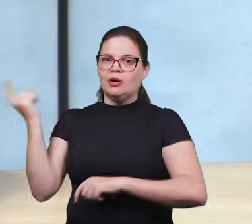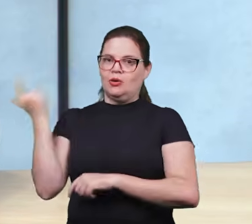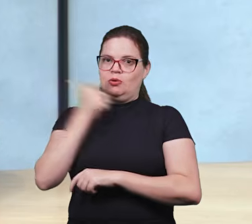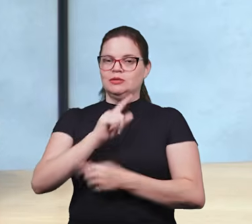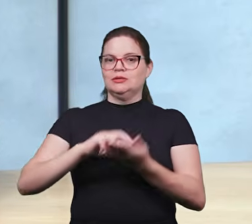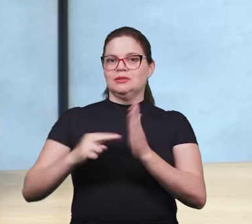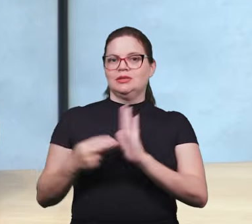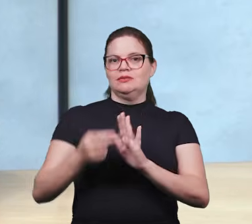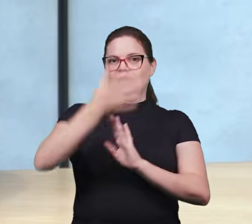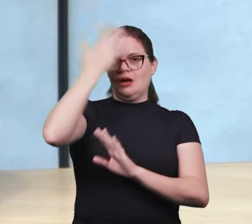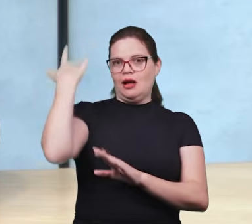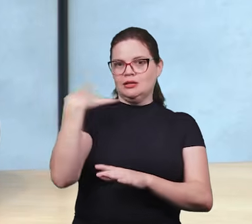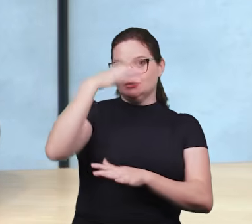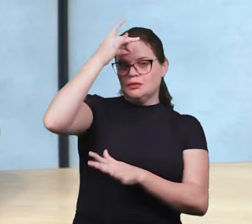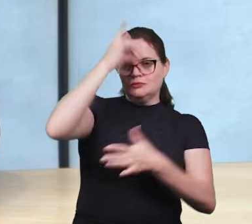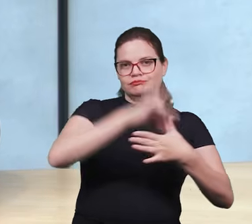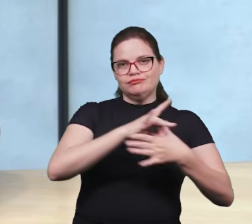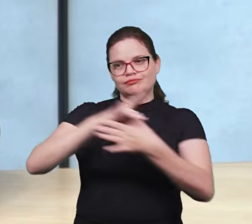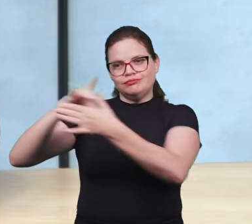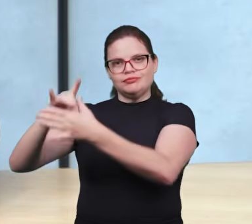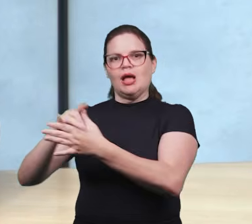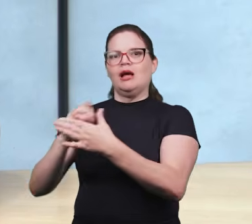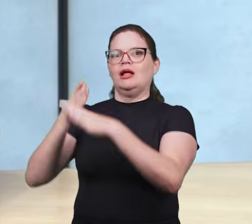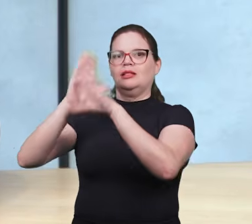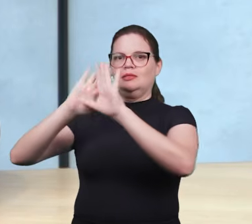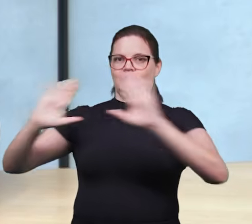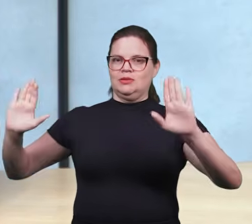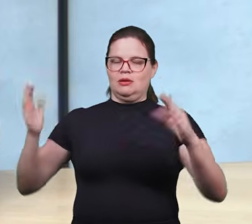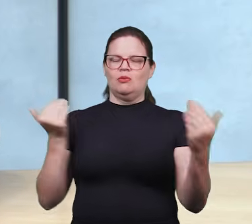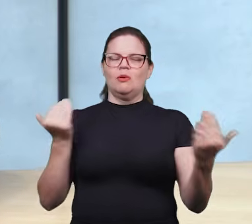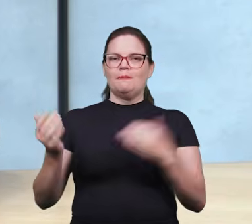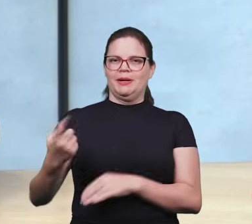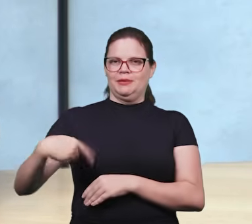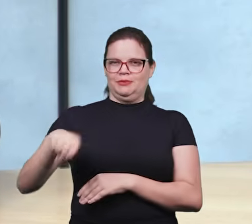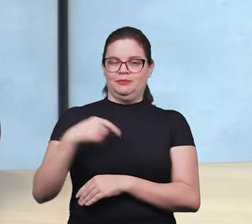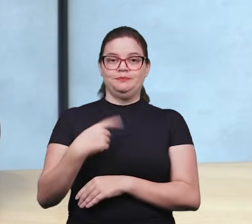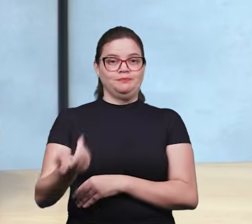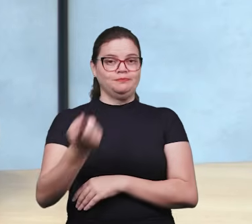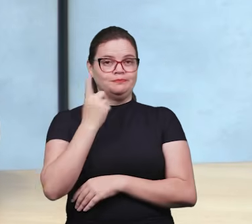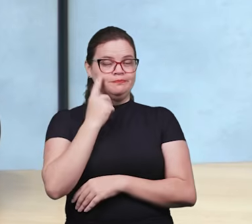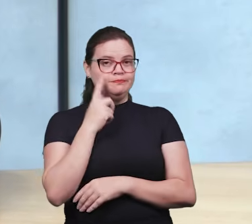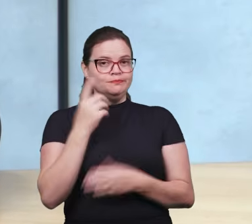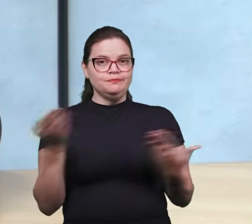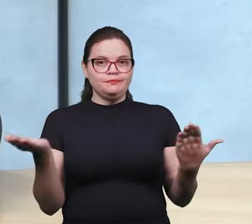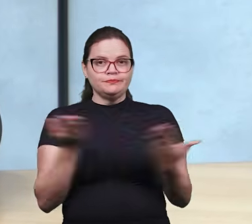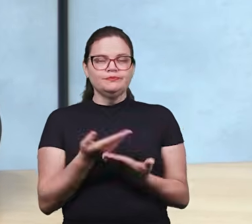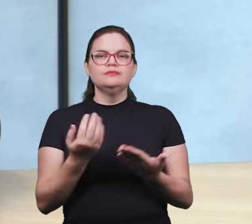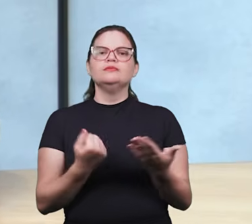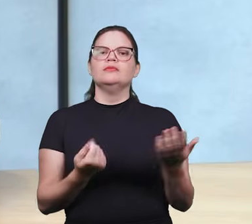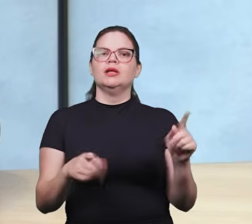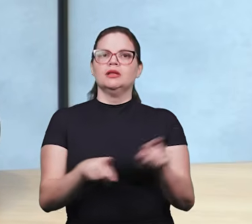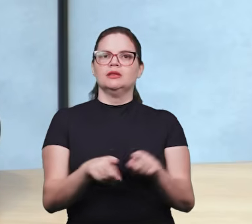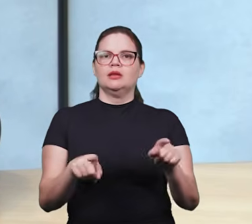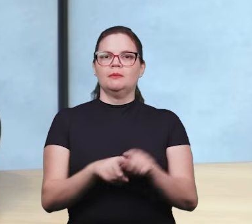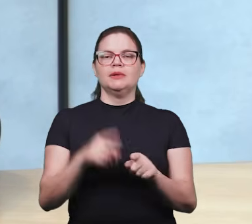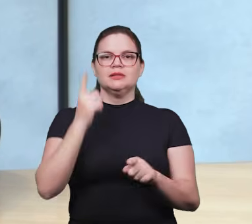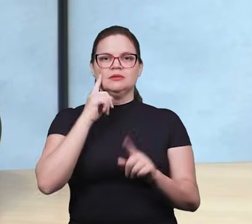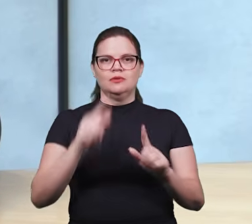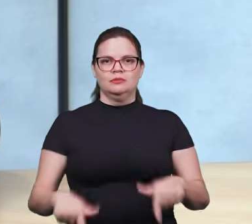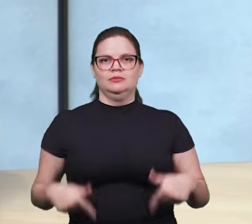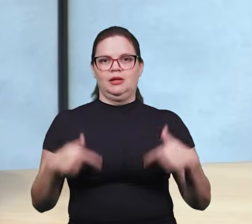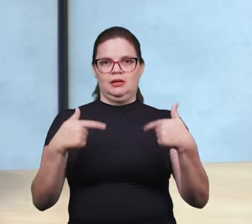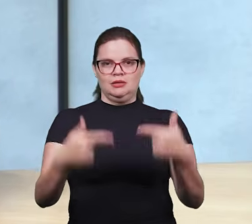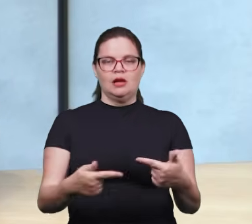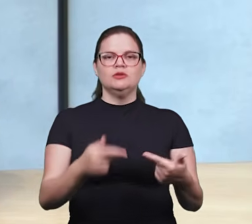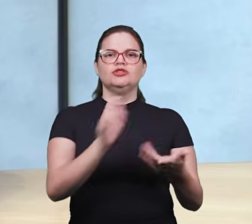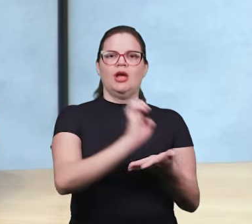nós vamos ver novamente acontecer com Elias, nós vamos ver novamente uma operação, uma grande operação do Espírito Santo, um milagre,